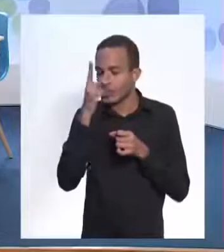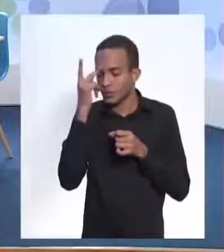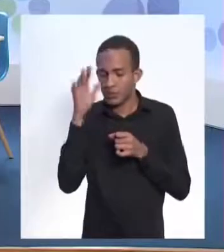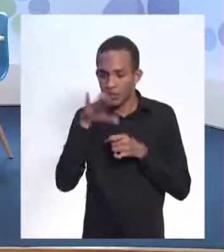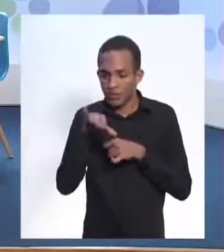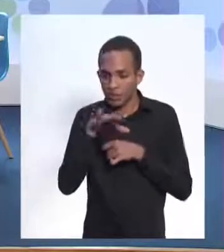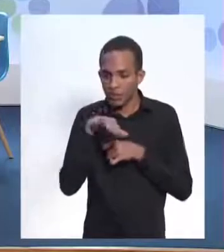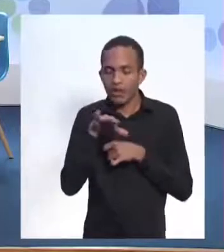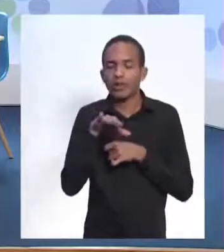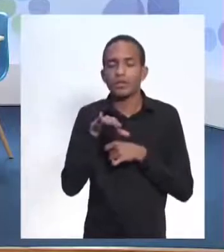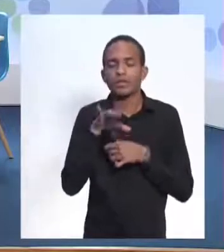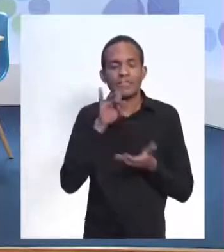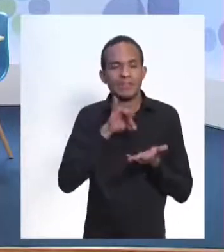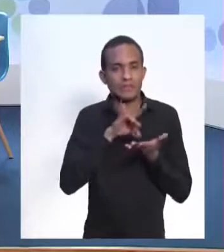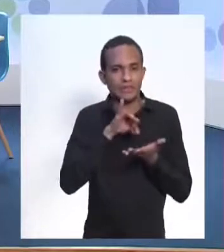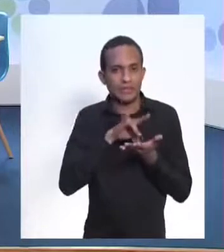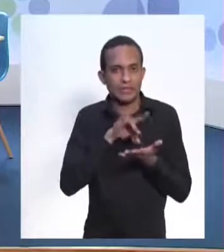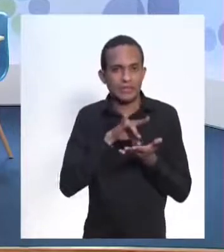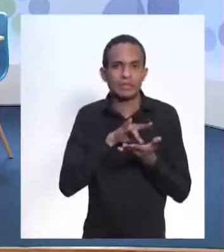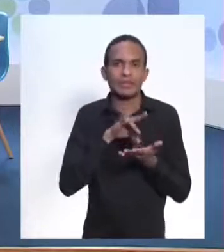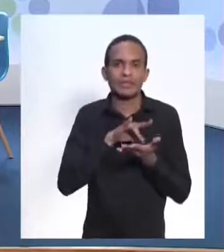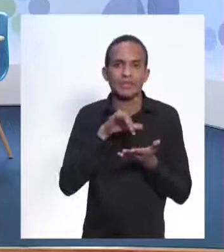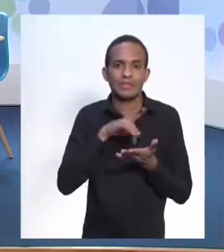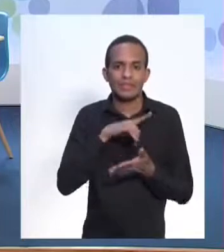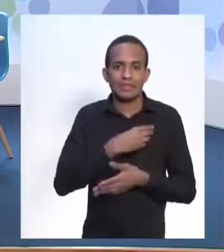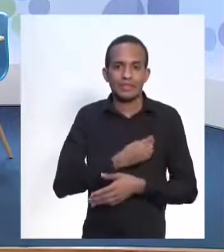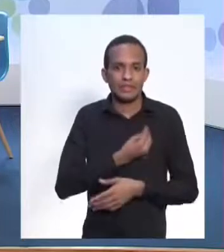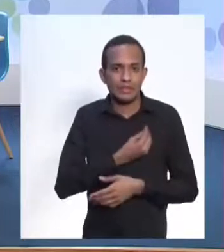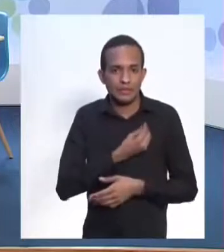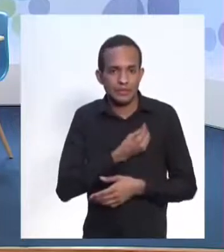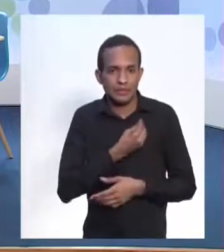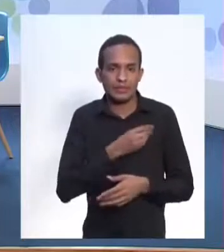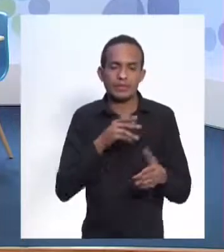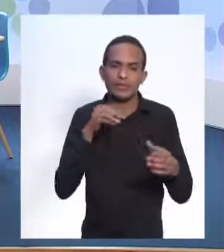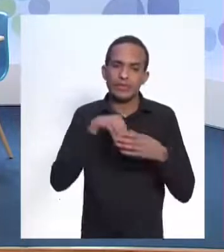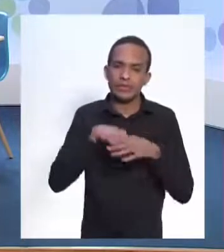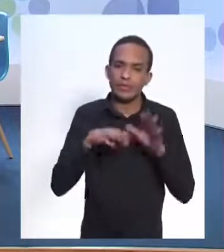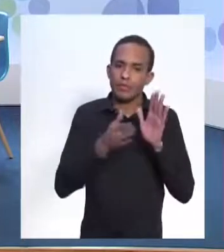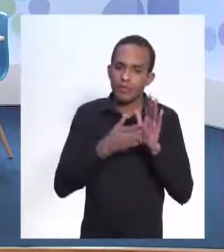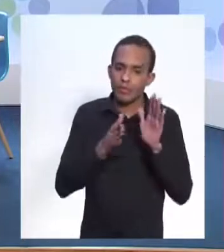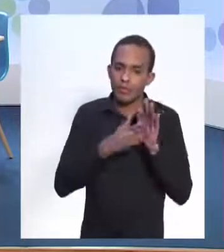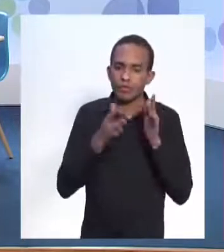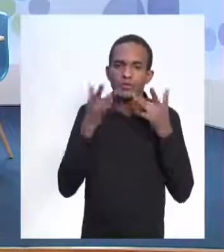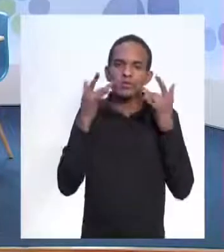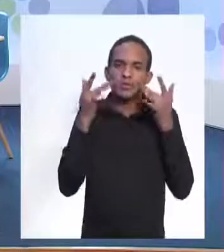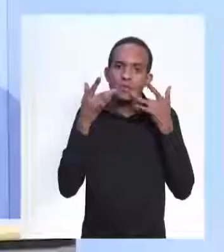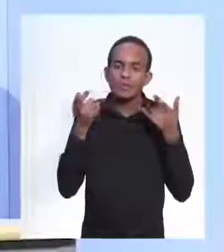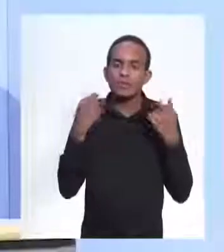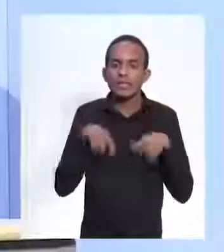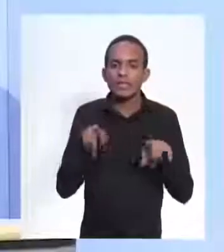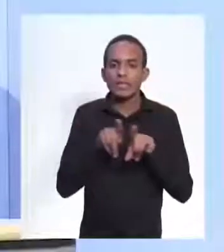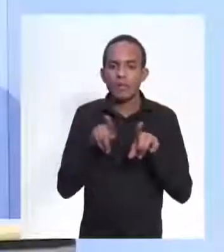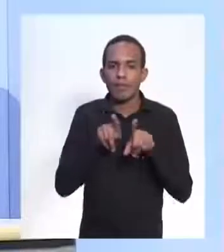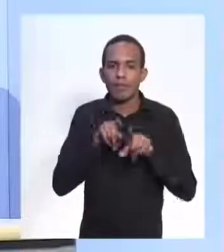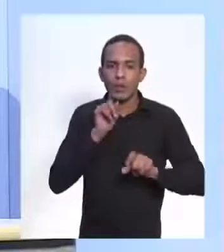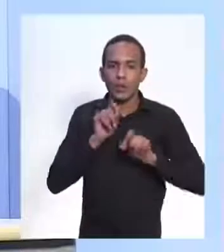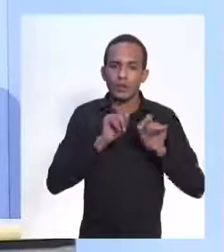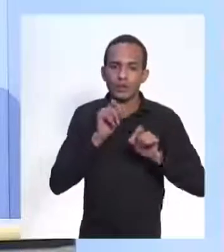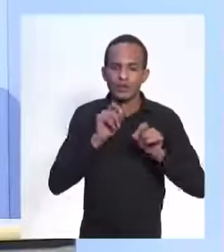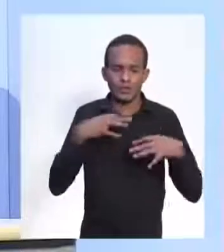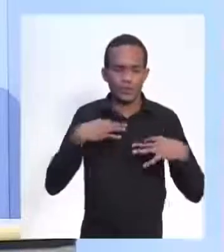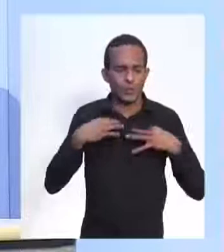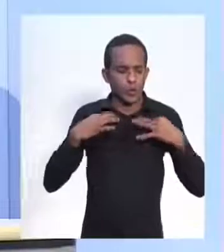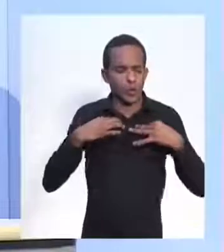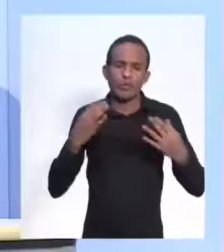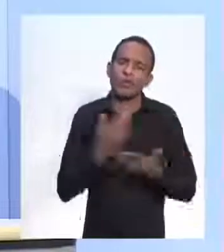personagem ele fique realmente, né, bem realista dentro da proposta daquela peça, a gente vai precisar também da questão dos